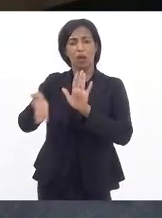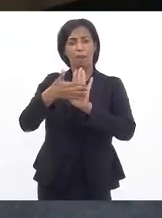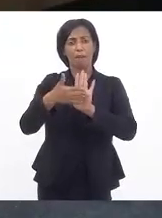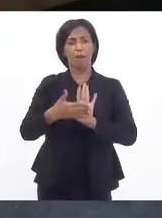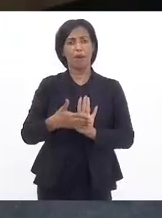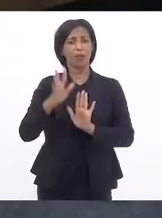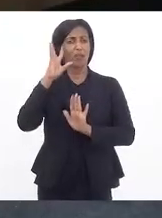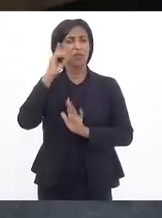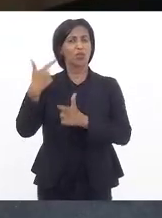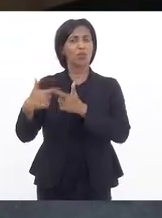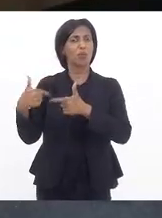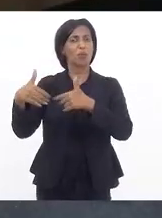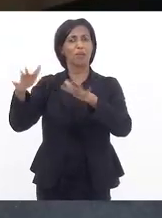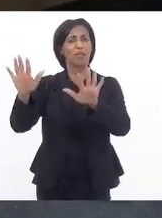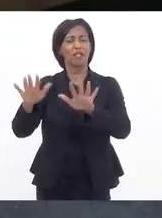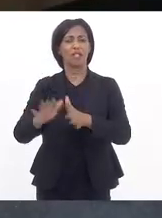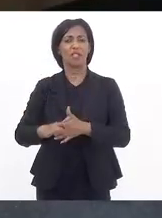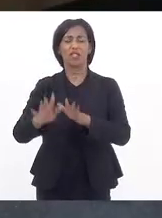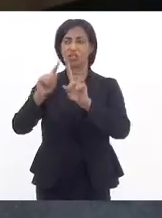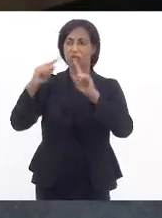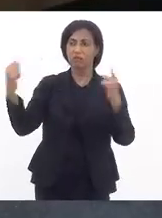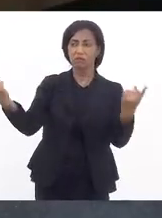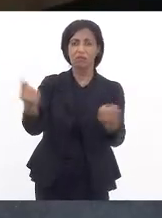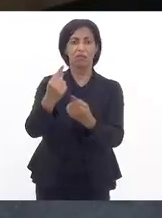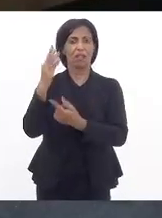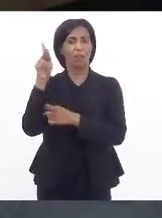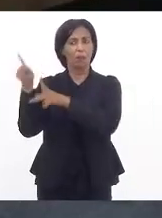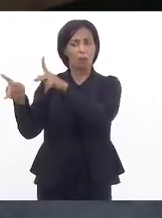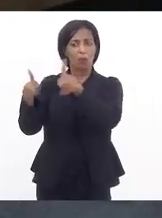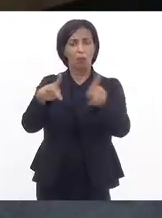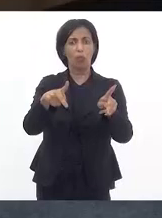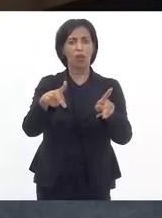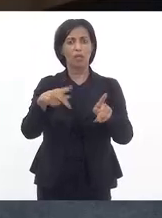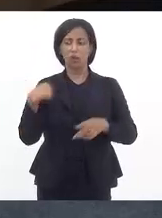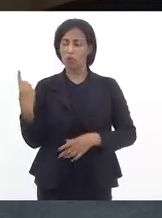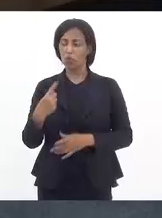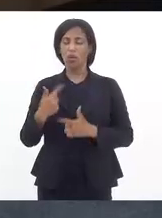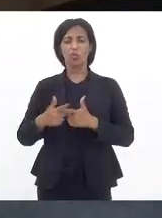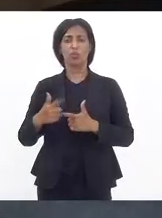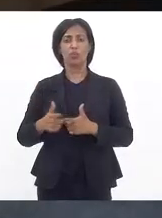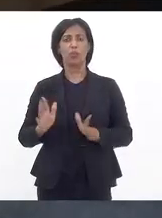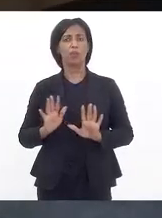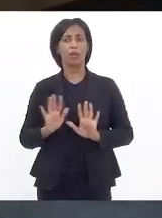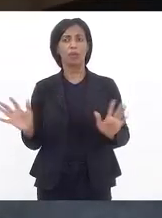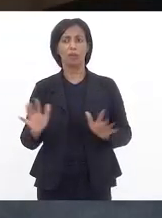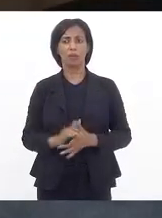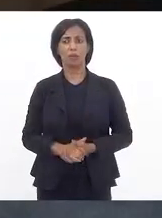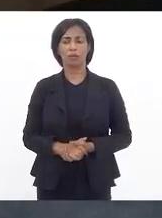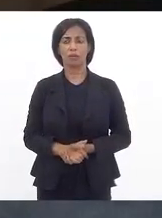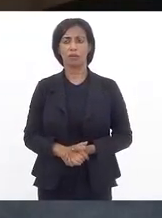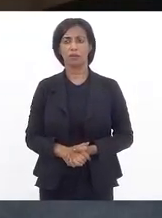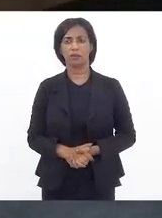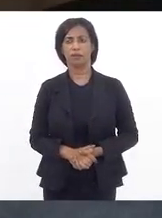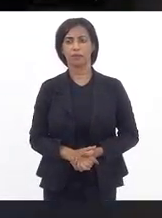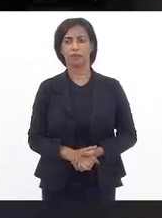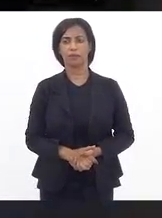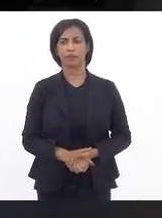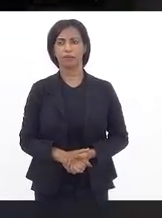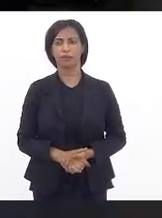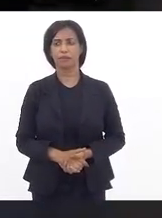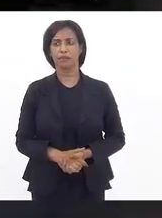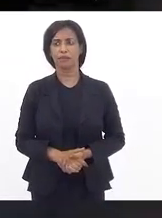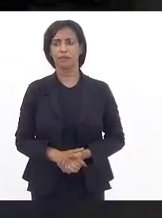falta resolve o problema deles é só problema da população e resolve nosso problema é o